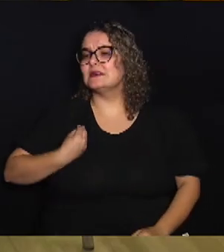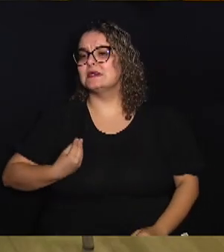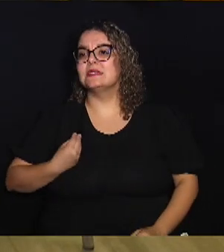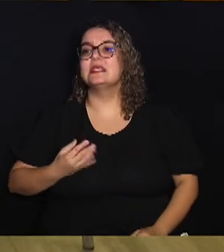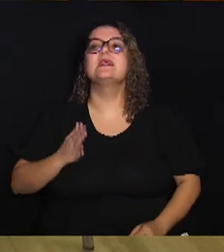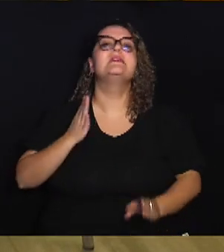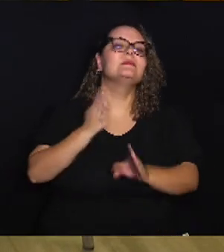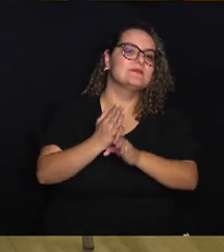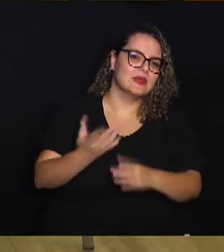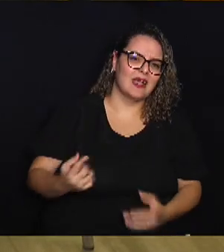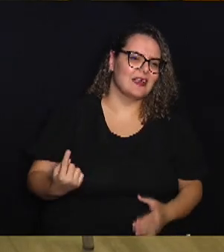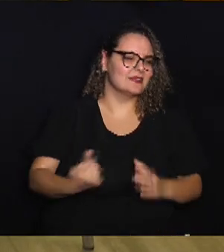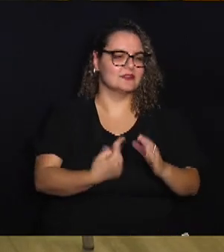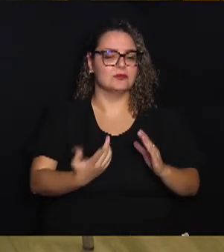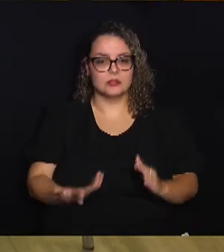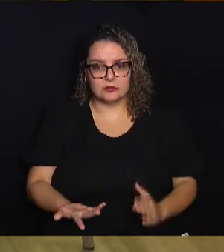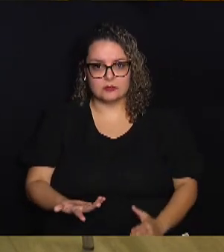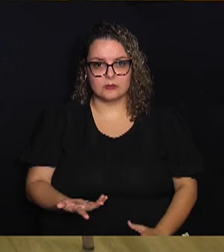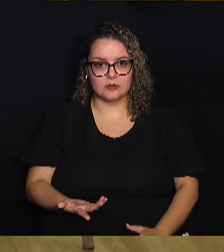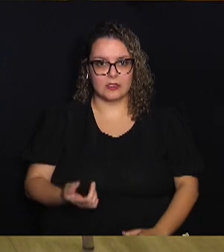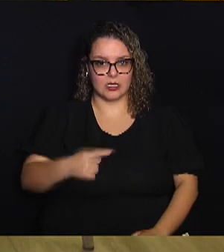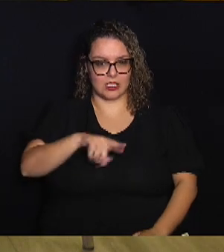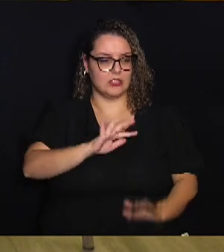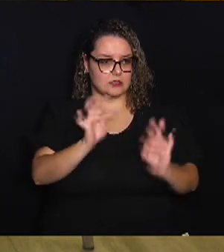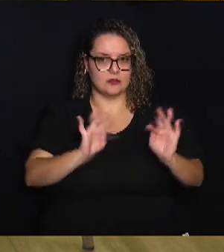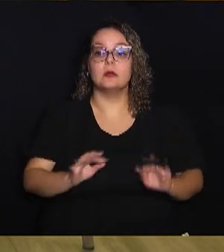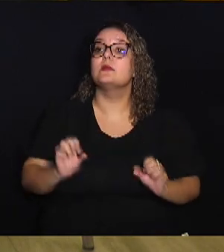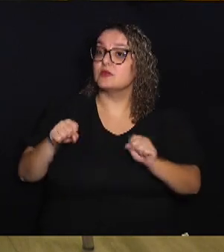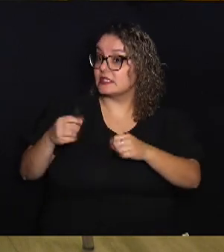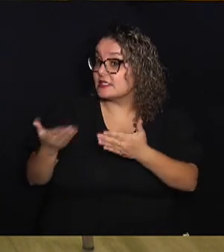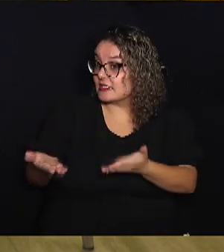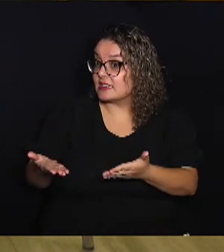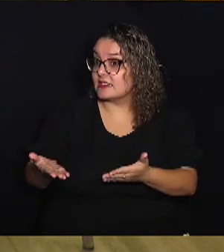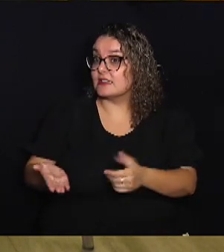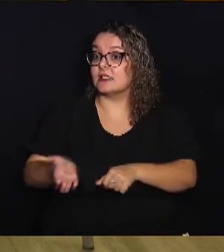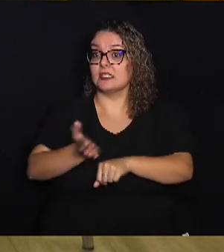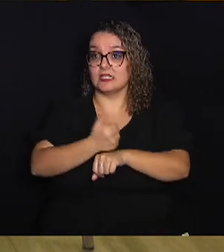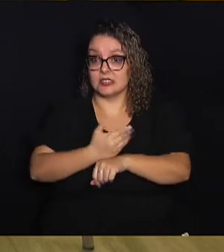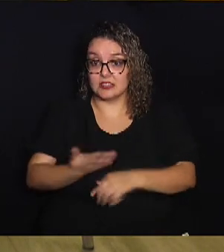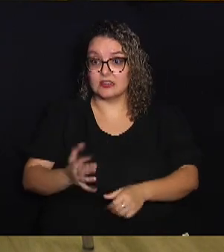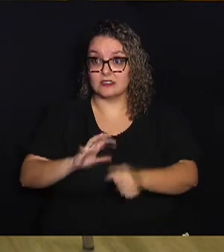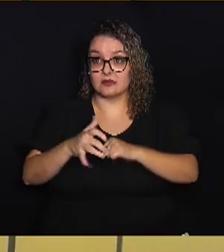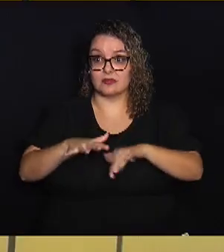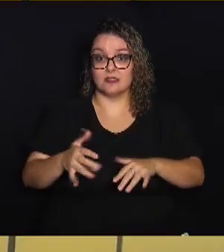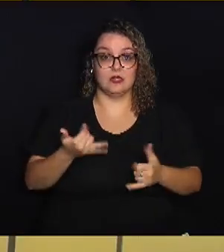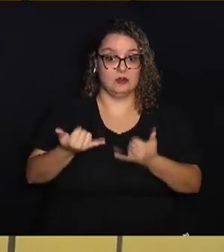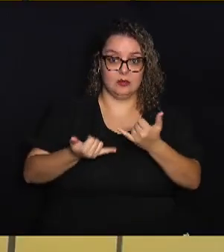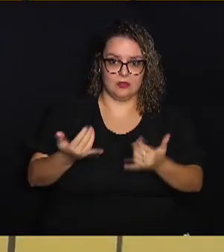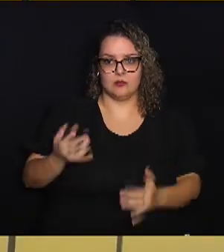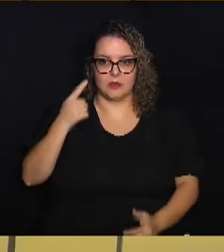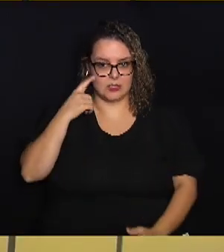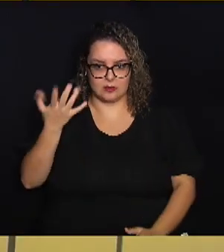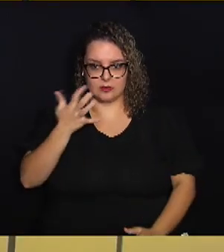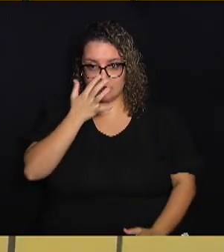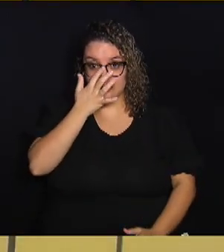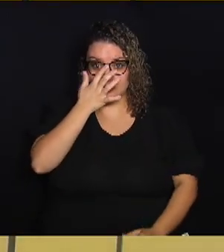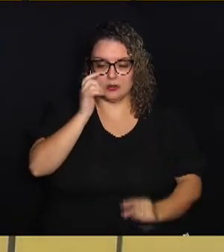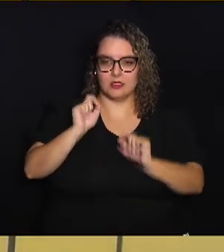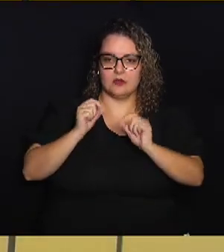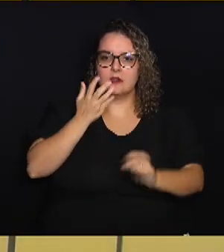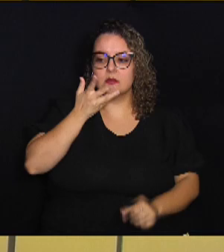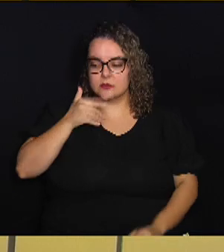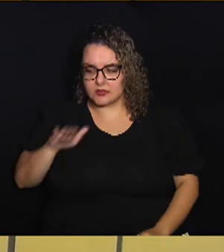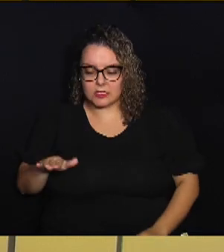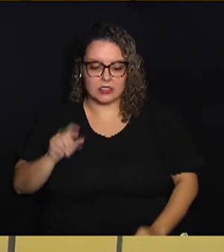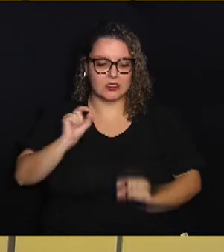esse isolamento social. Eles estão felizes. Pois é. E antes mesmo da pandemia, as brincadeiras, vamos pensar, quem foi essa criança, quem foi